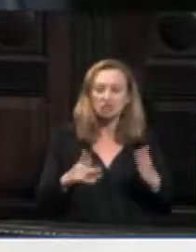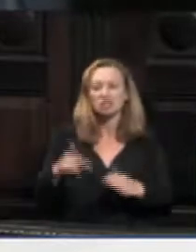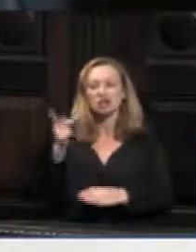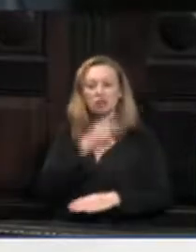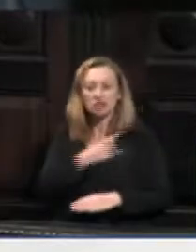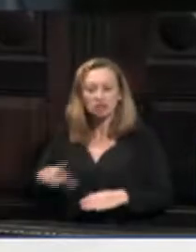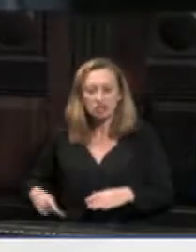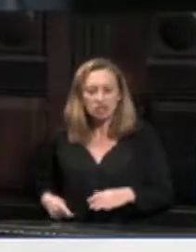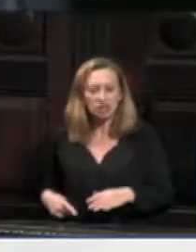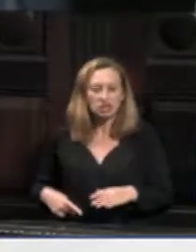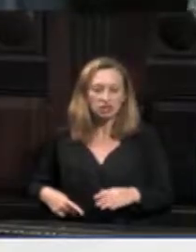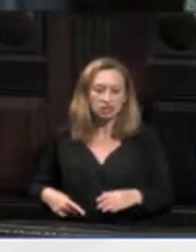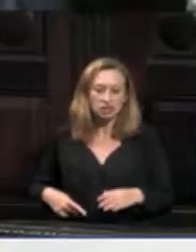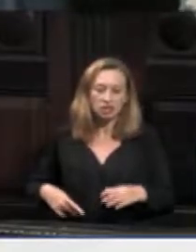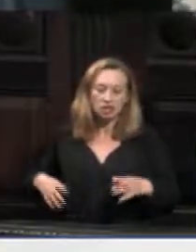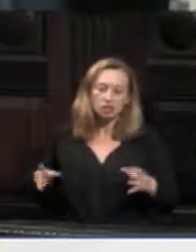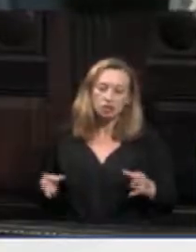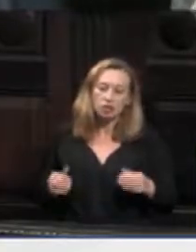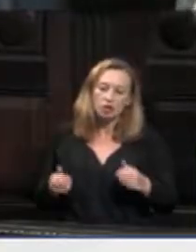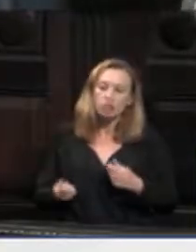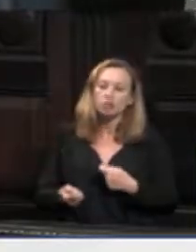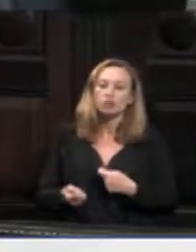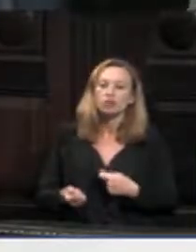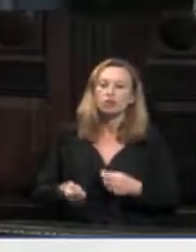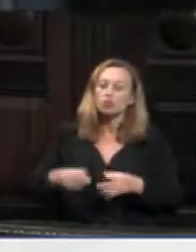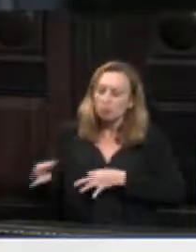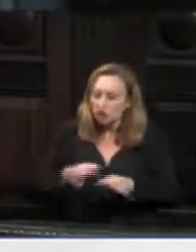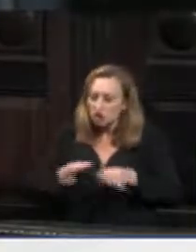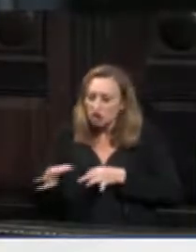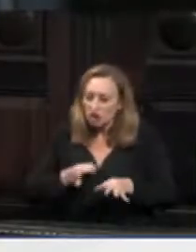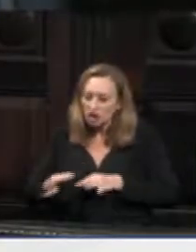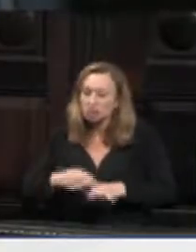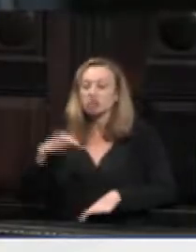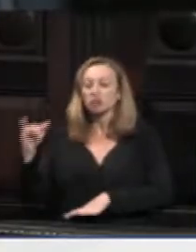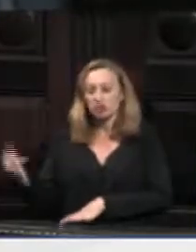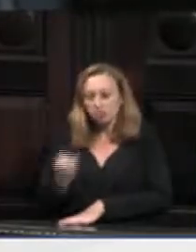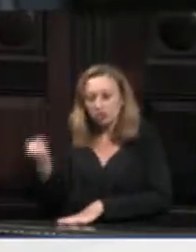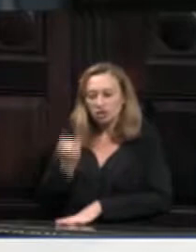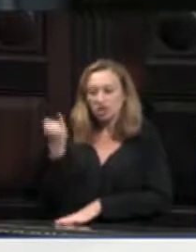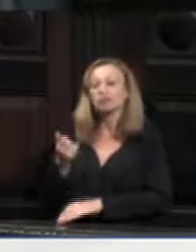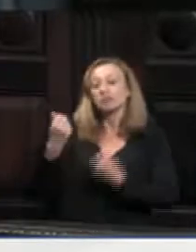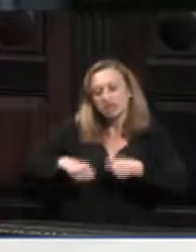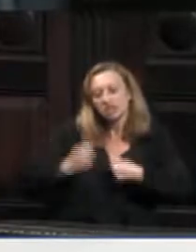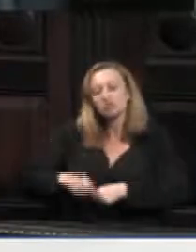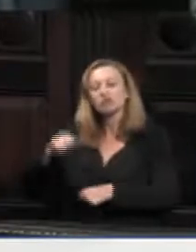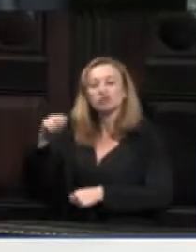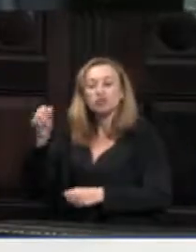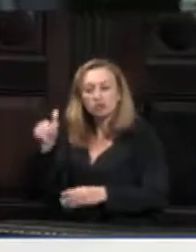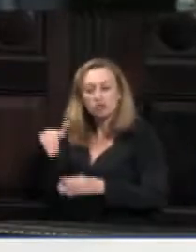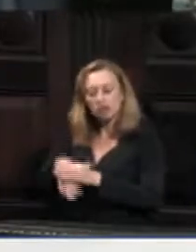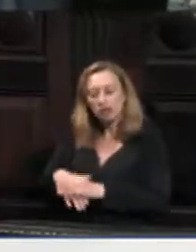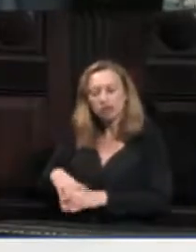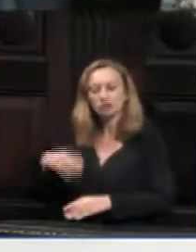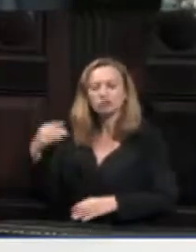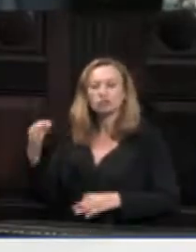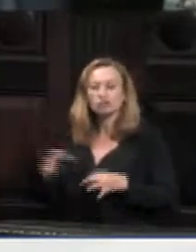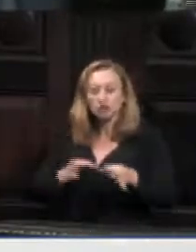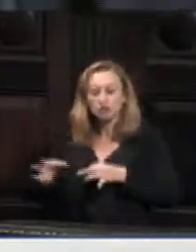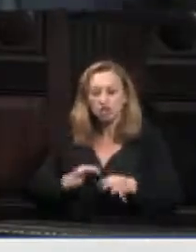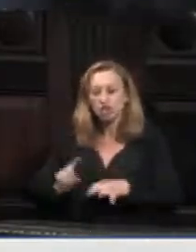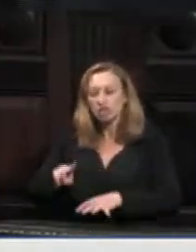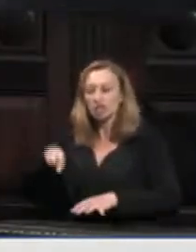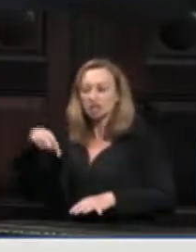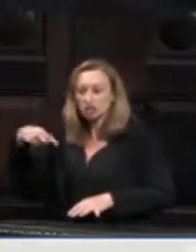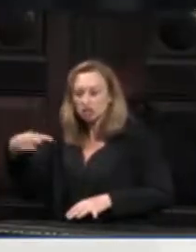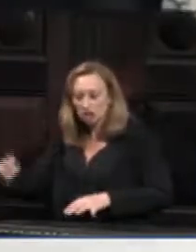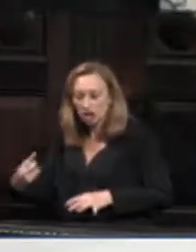as agências reguladoras, que foi um projeto importante. A gente tem que votar este projeto e deixar, como foi dito, para